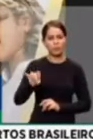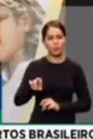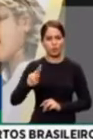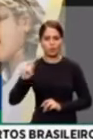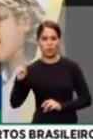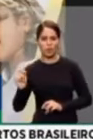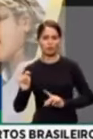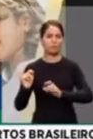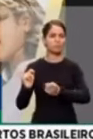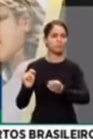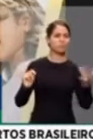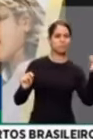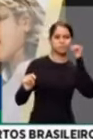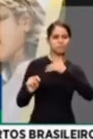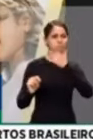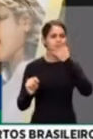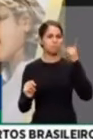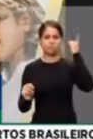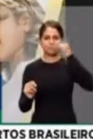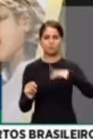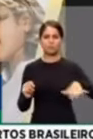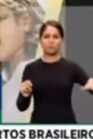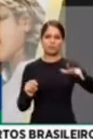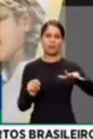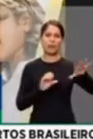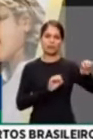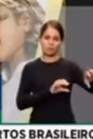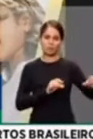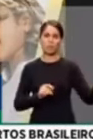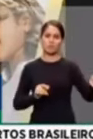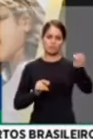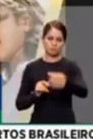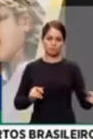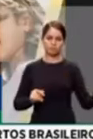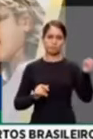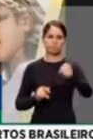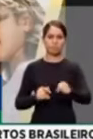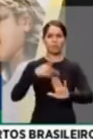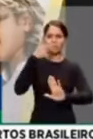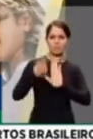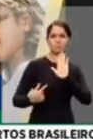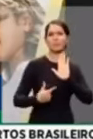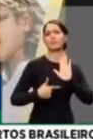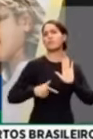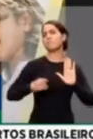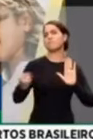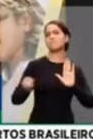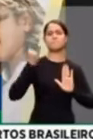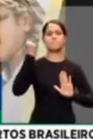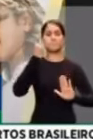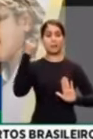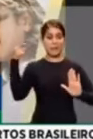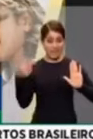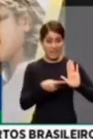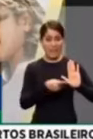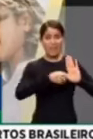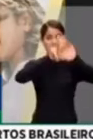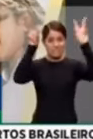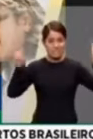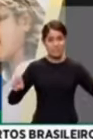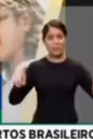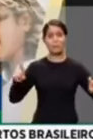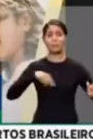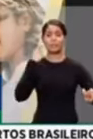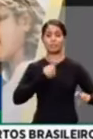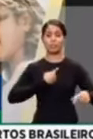parlamentares, homens e mulheres, que compõem o núcleo da educação desta casa. Era, portanto, a matéria mais relevante que nós